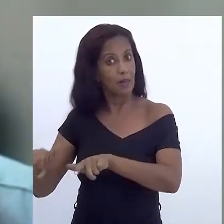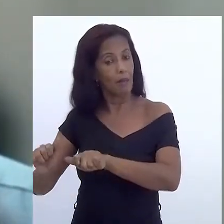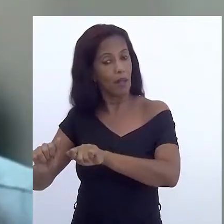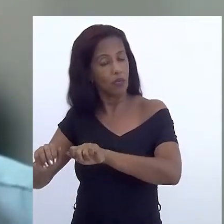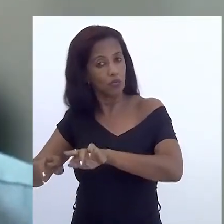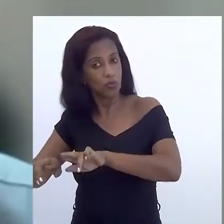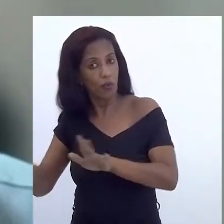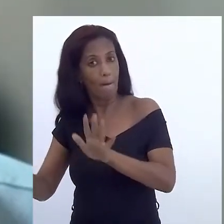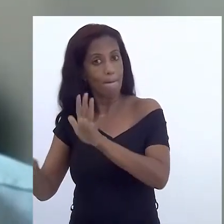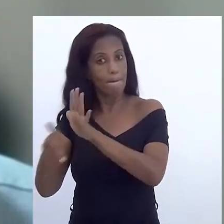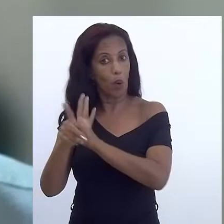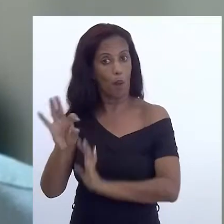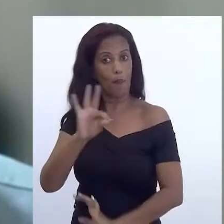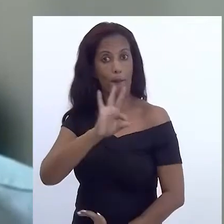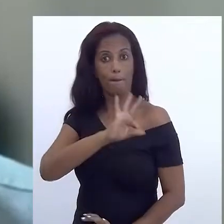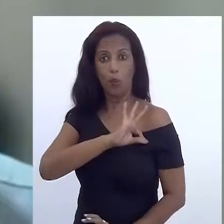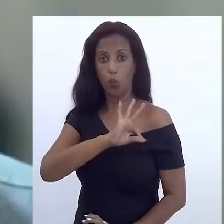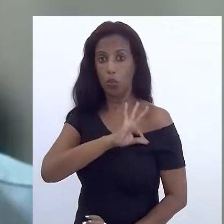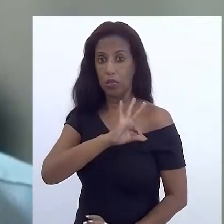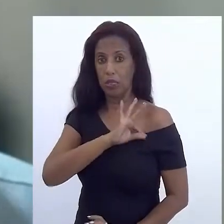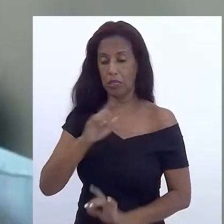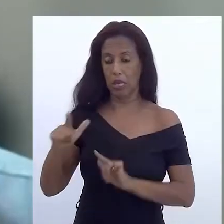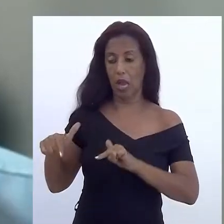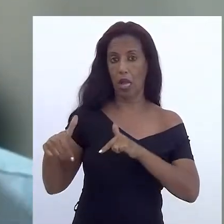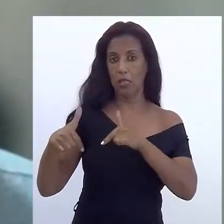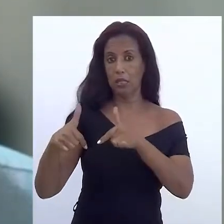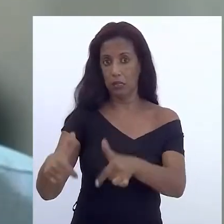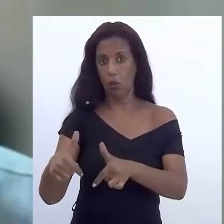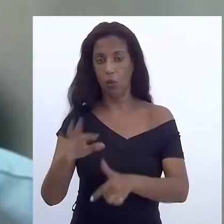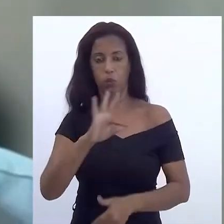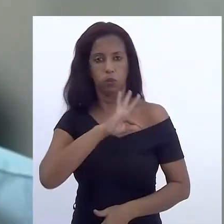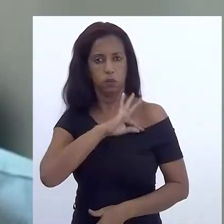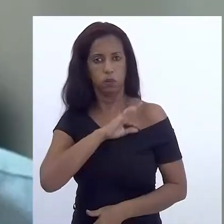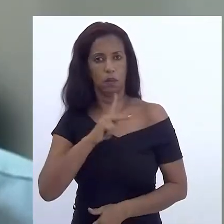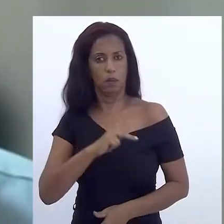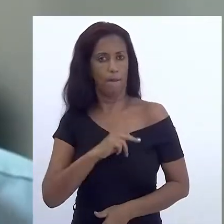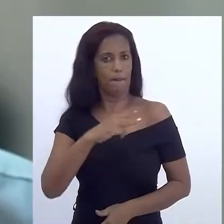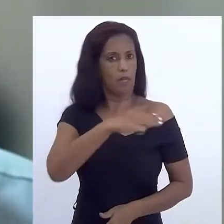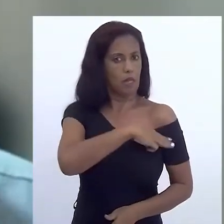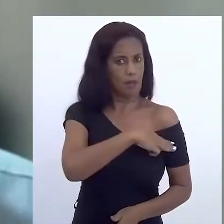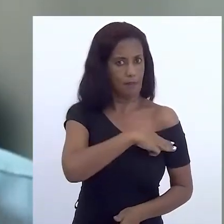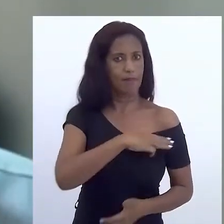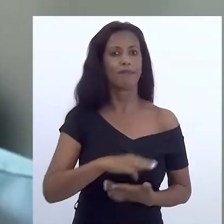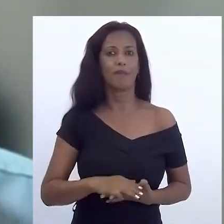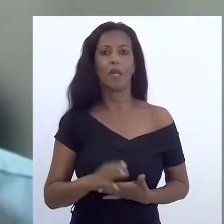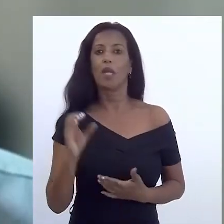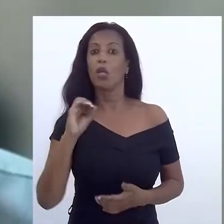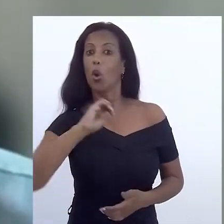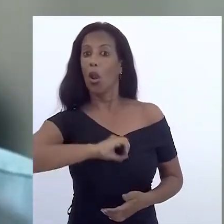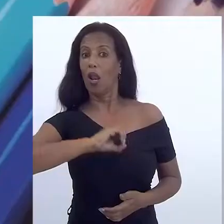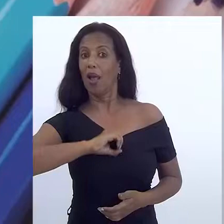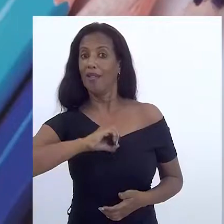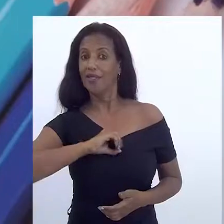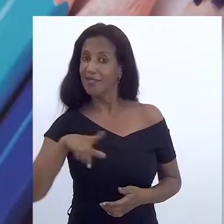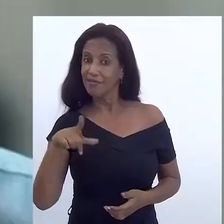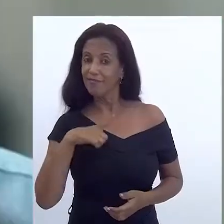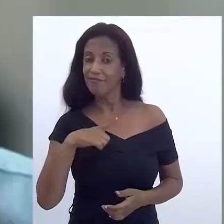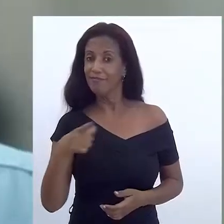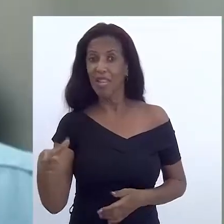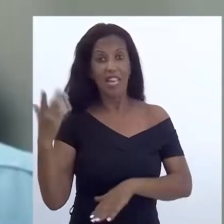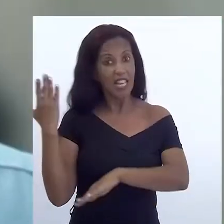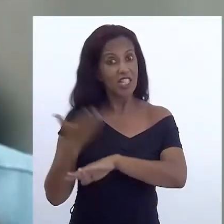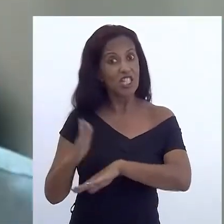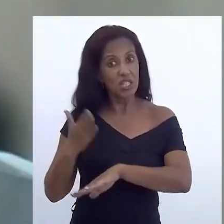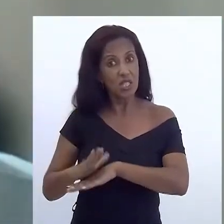cães, que é o próprio Batalhão de Ação com Cães da Polícia Militar do Estado do Rio de Janeiro. em Olaria. Olha, que Eles interessante. dão